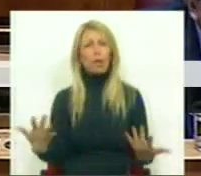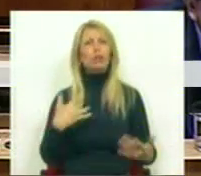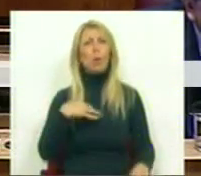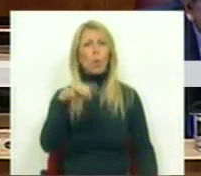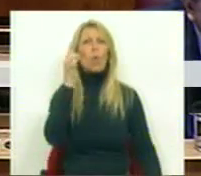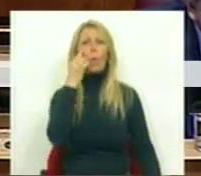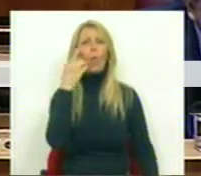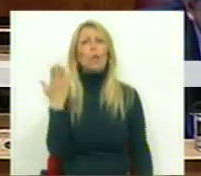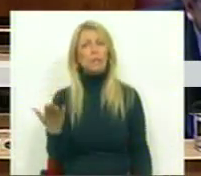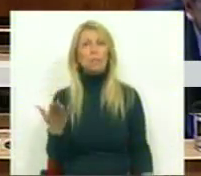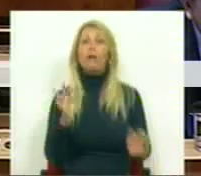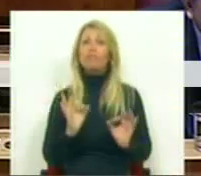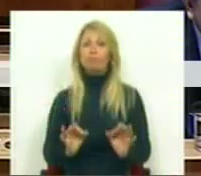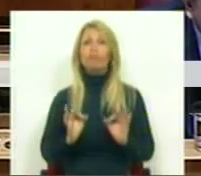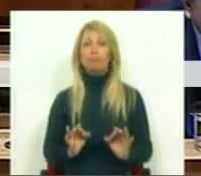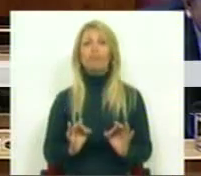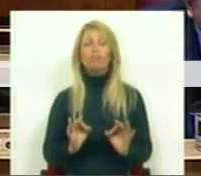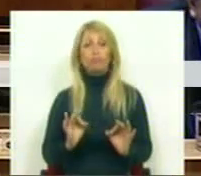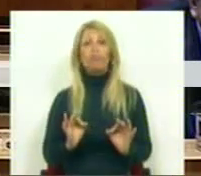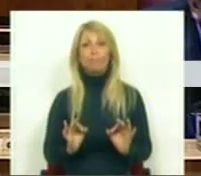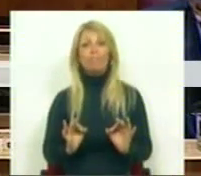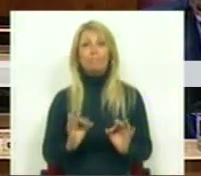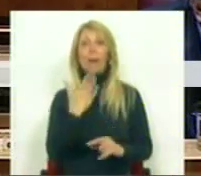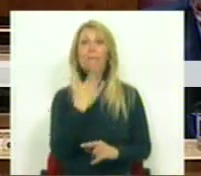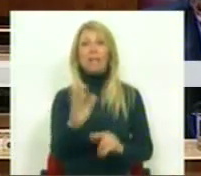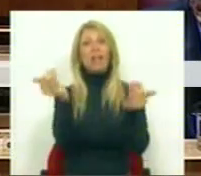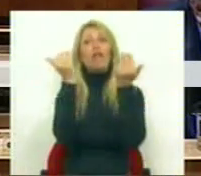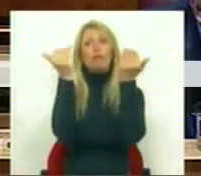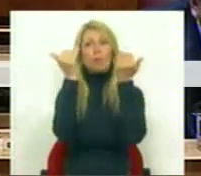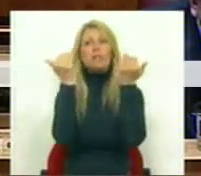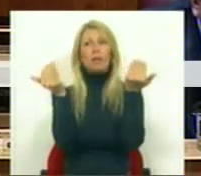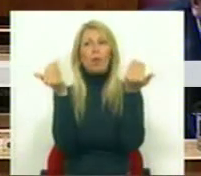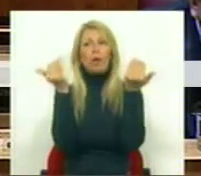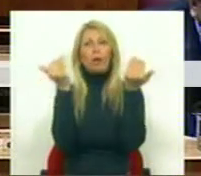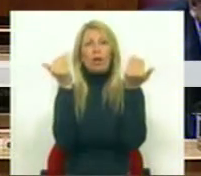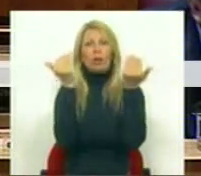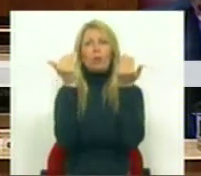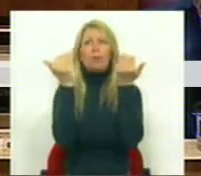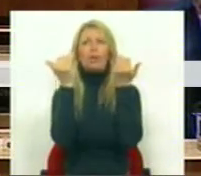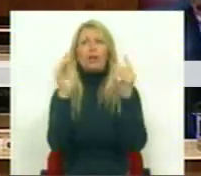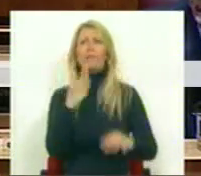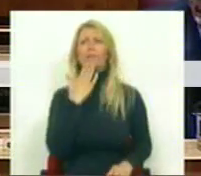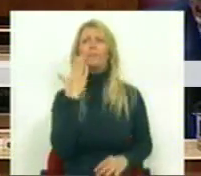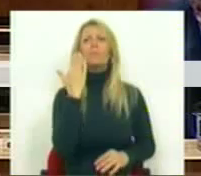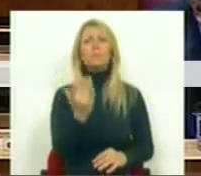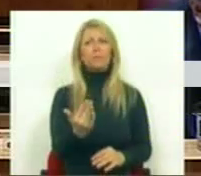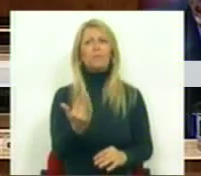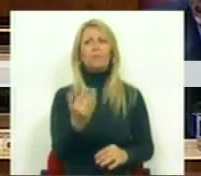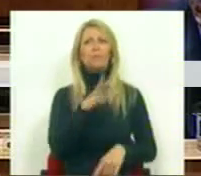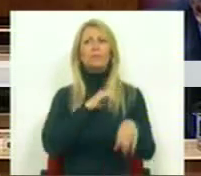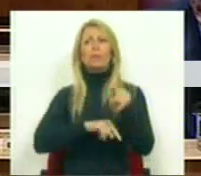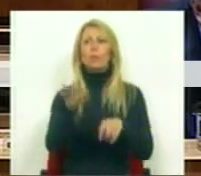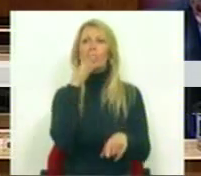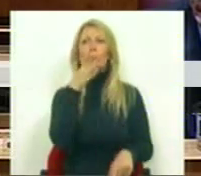conhecimento justamente desse pedido de informação que foi solicitado, creio que por um deputado